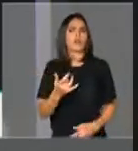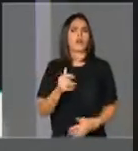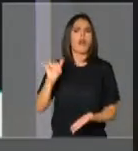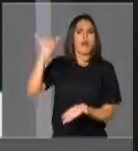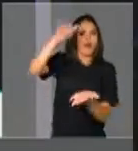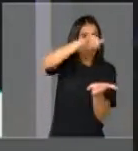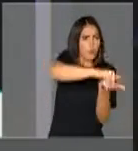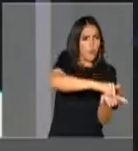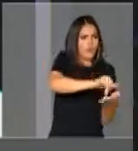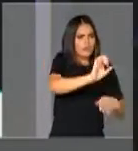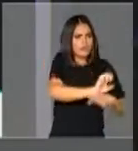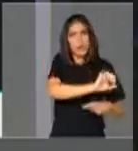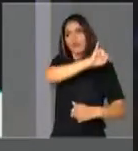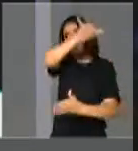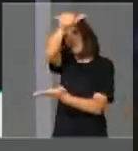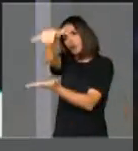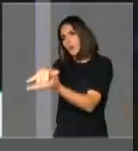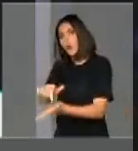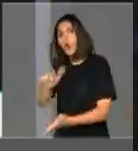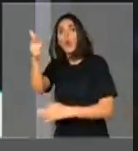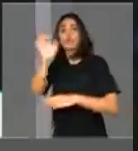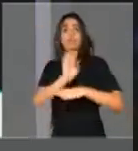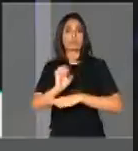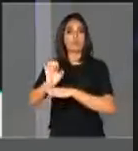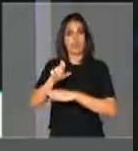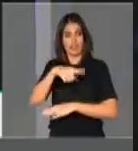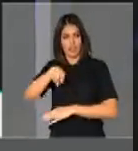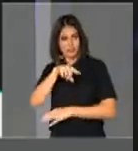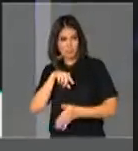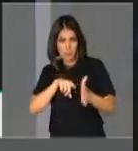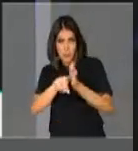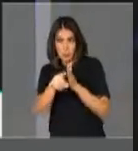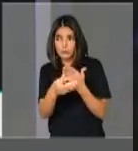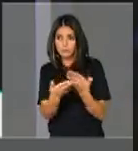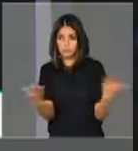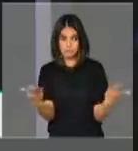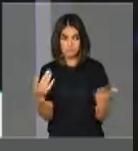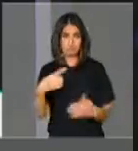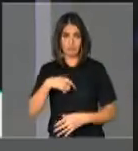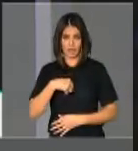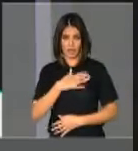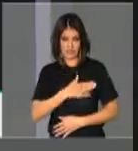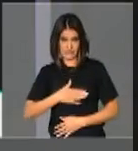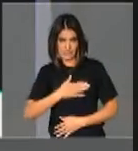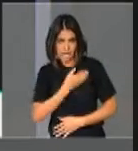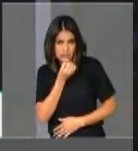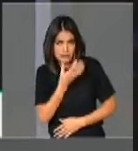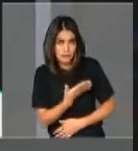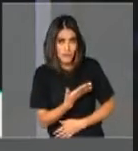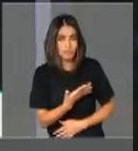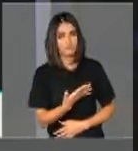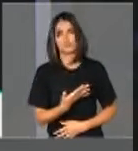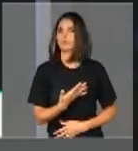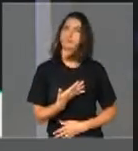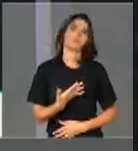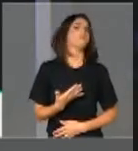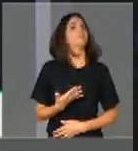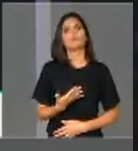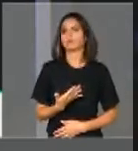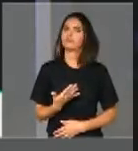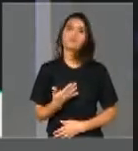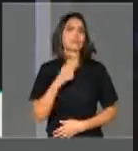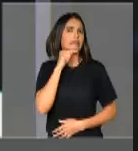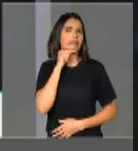de um estado para o outro, certamente que ninguém está satisfeito com o